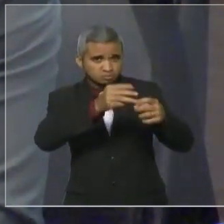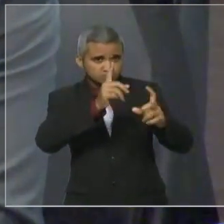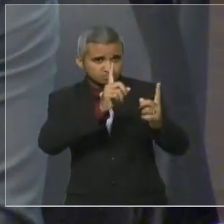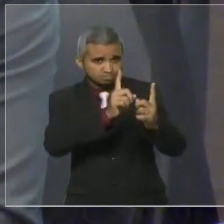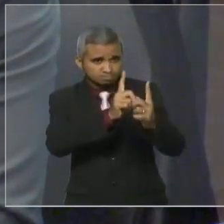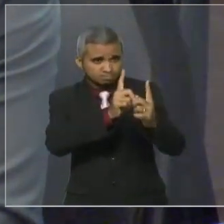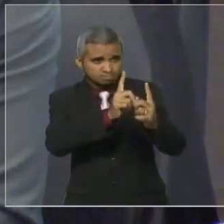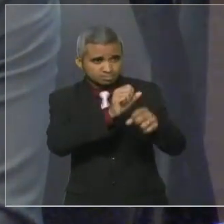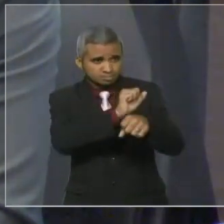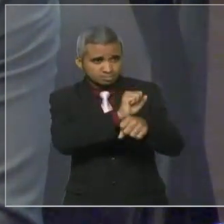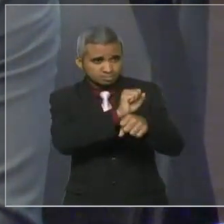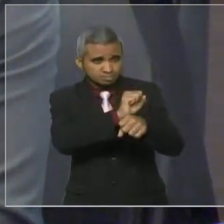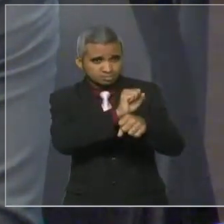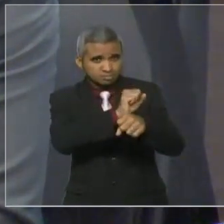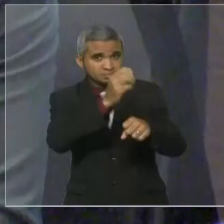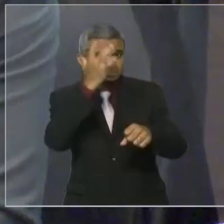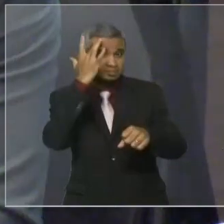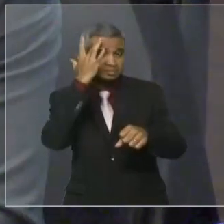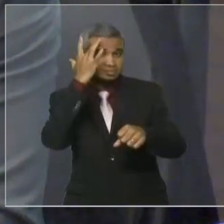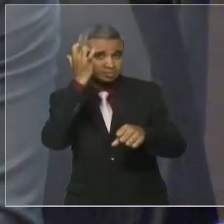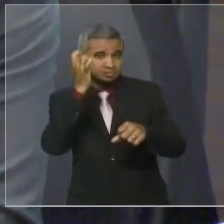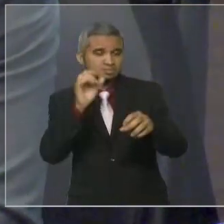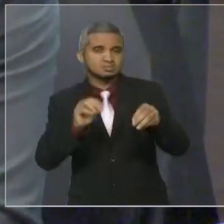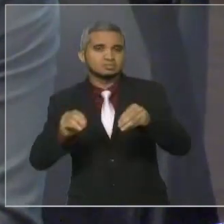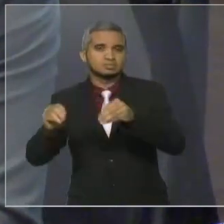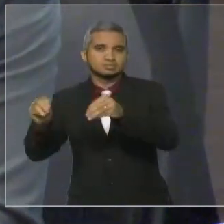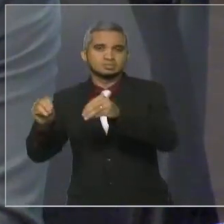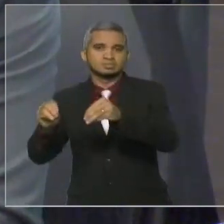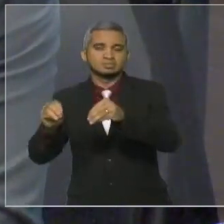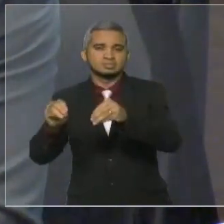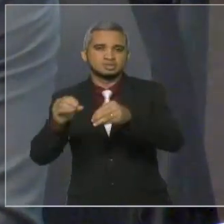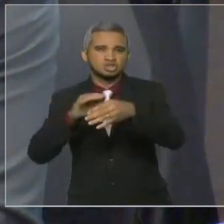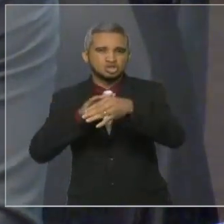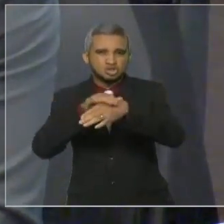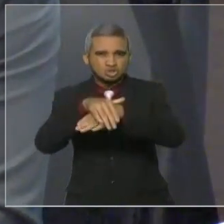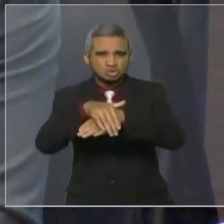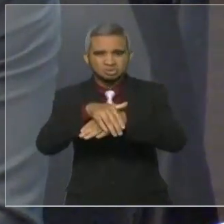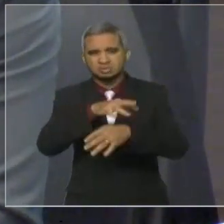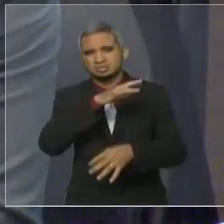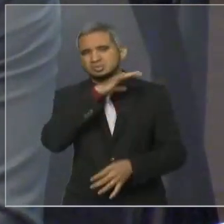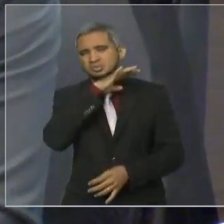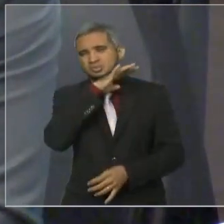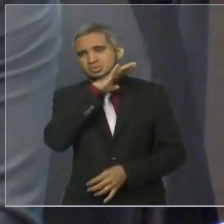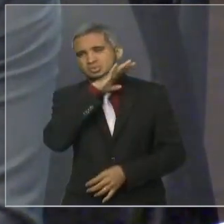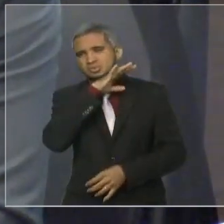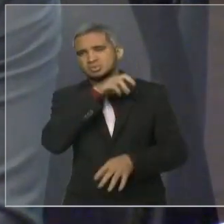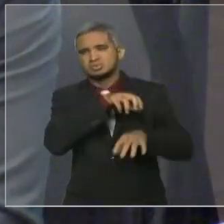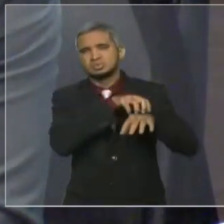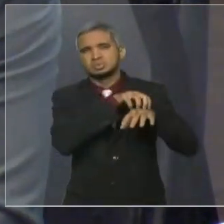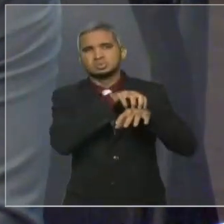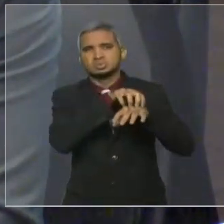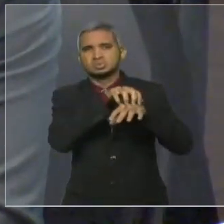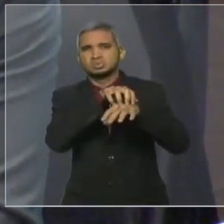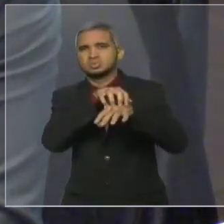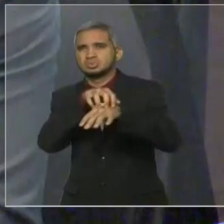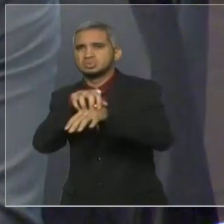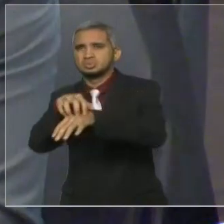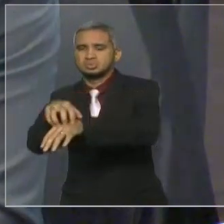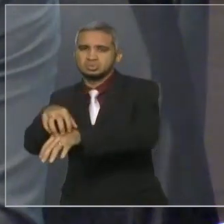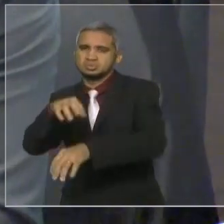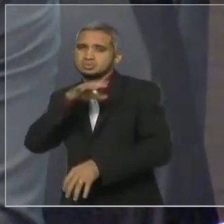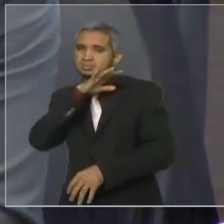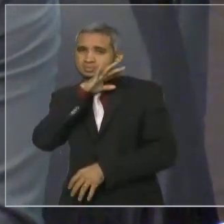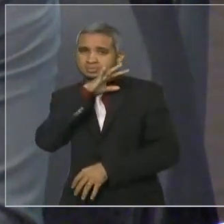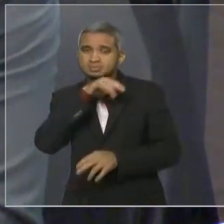faz. Ninguém gosta de transferir um paciente no período noturno, que a gente sabe da dificuldade que a gente tem aí nas nossas estradas. Então,